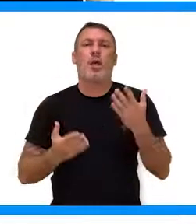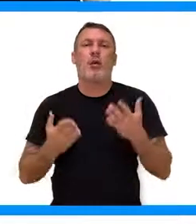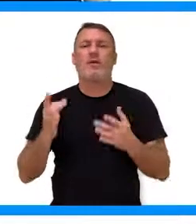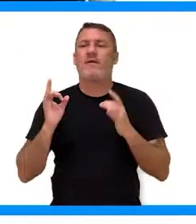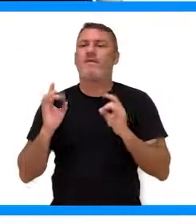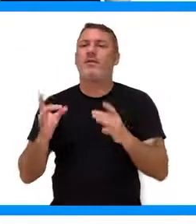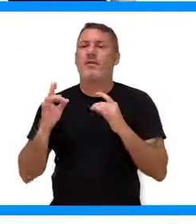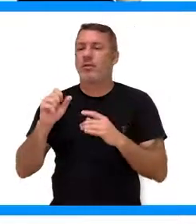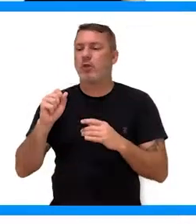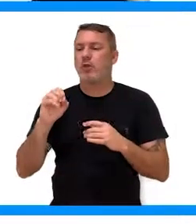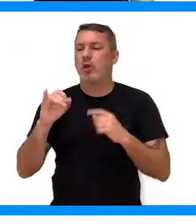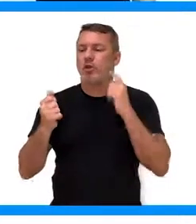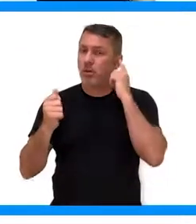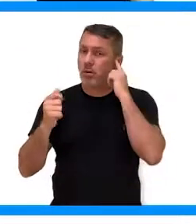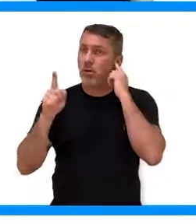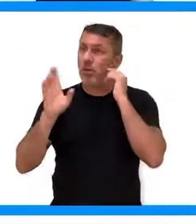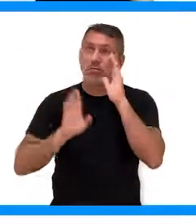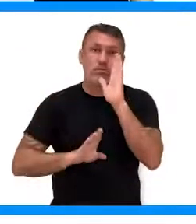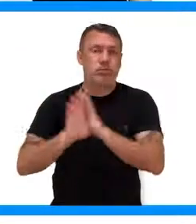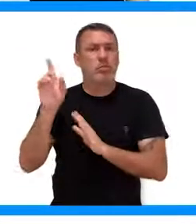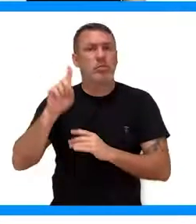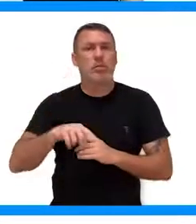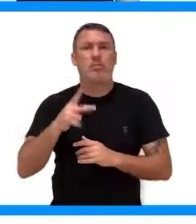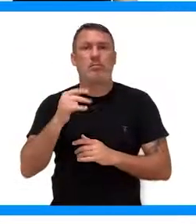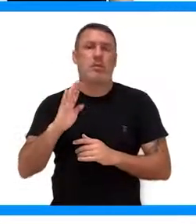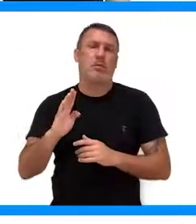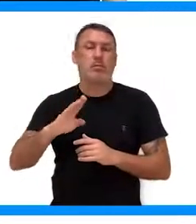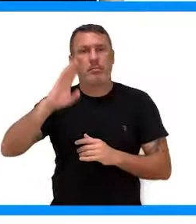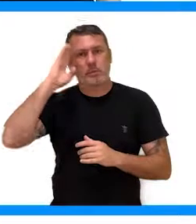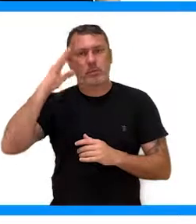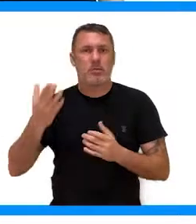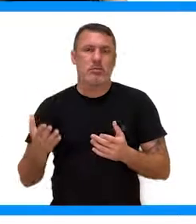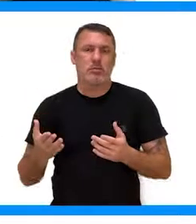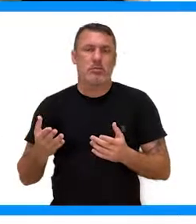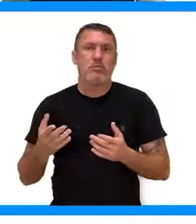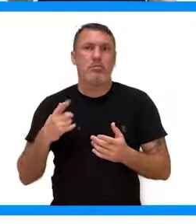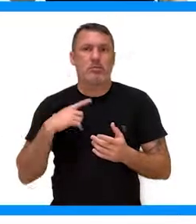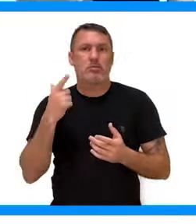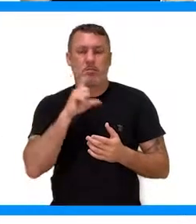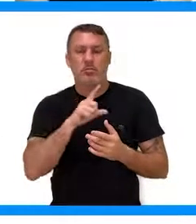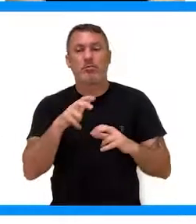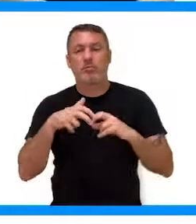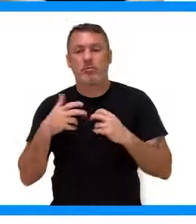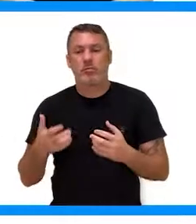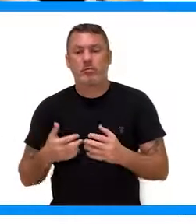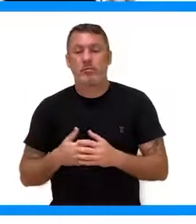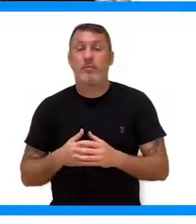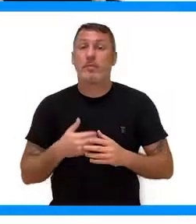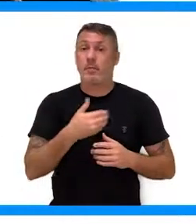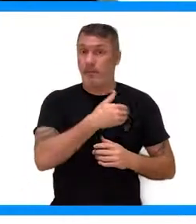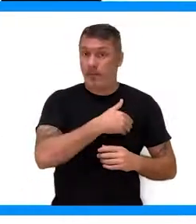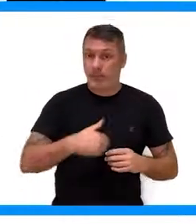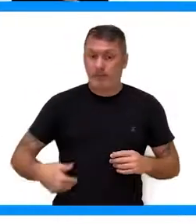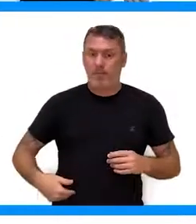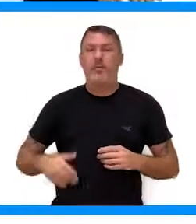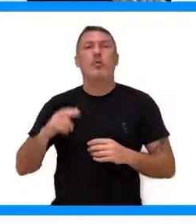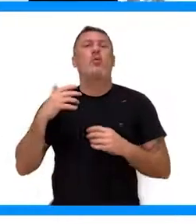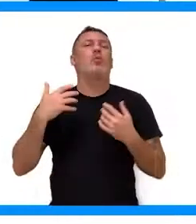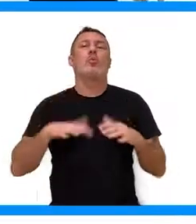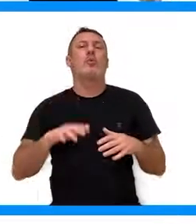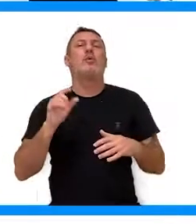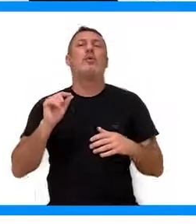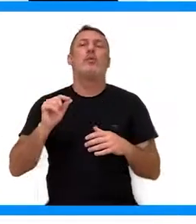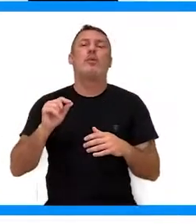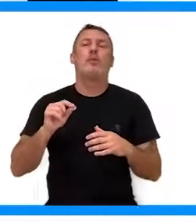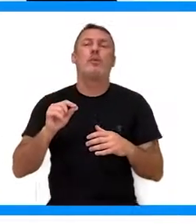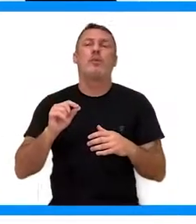e toneladas de soja vendidas é o que tem alavancado o nosso PIB, principalmente nos últimos anos. Então, o governo ele não